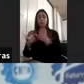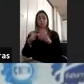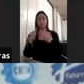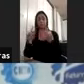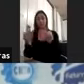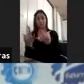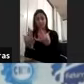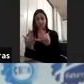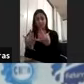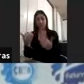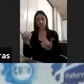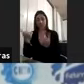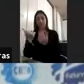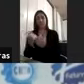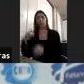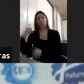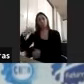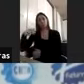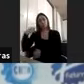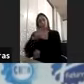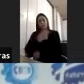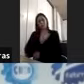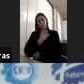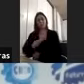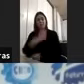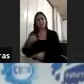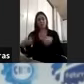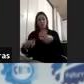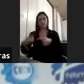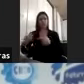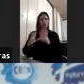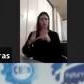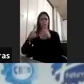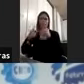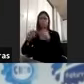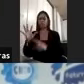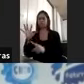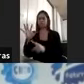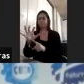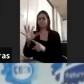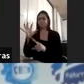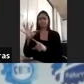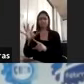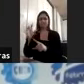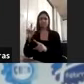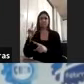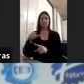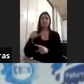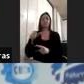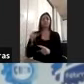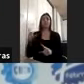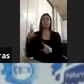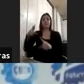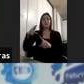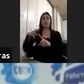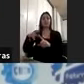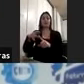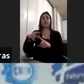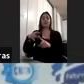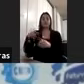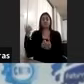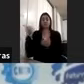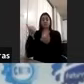até agora. A gente está lá num grupo lá de mulheres, a não ser ajuda, cooperação. Ontem à noite, alguém está vindo para